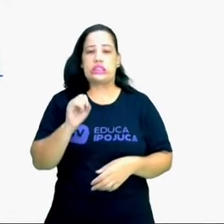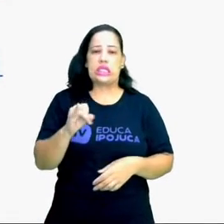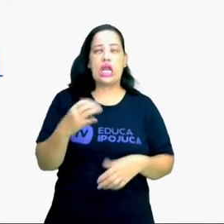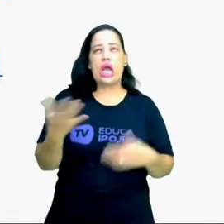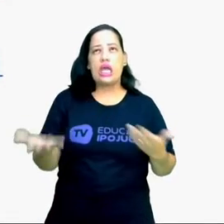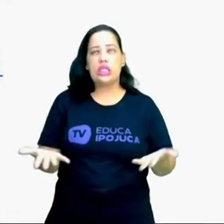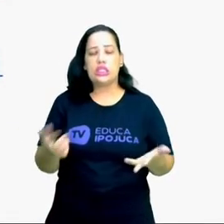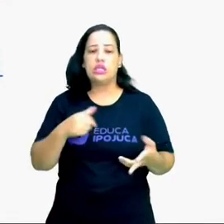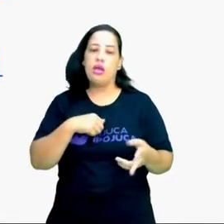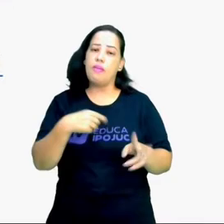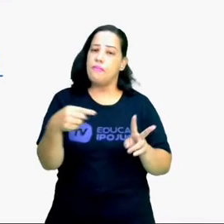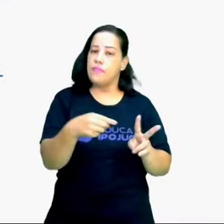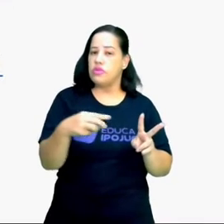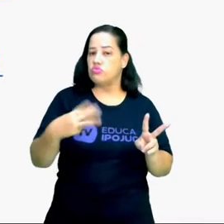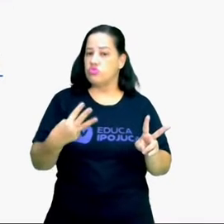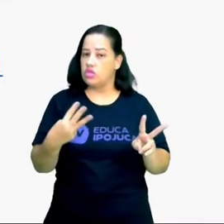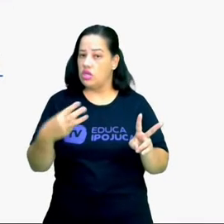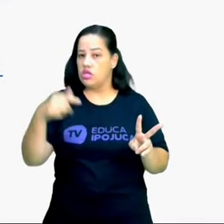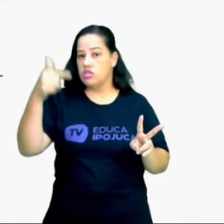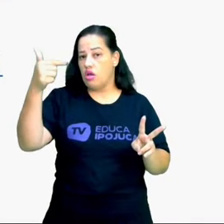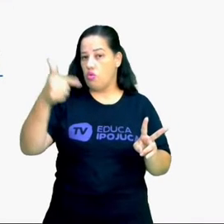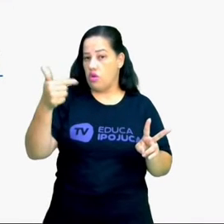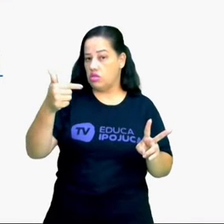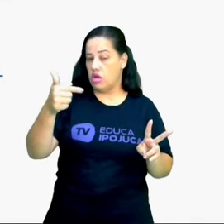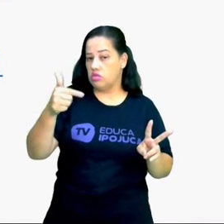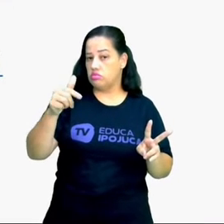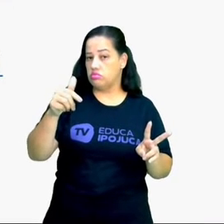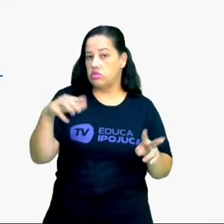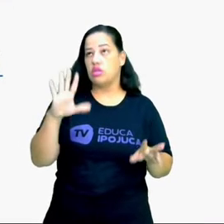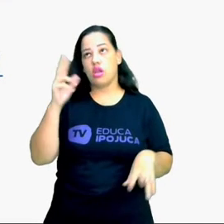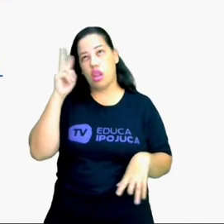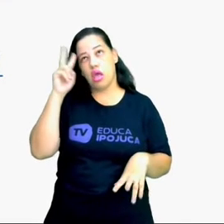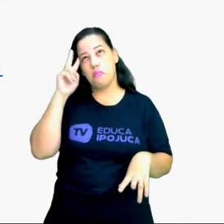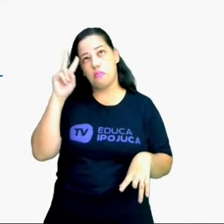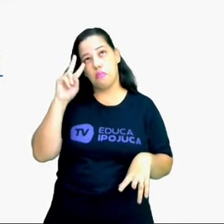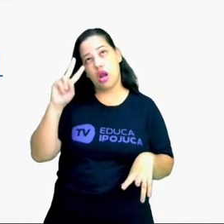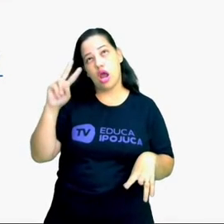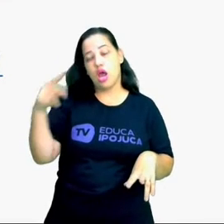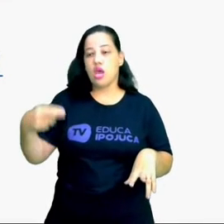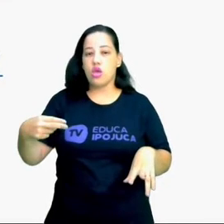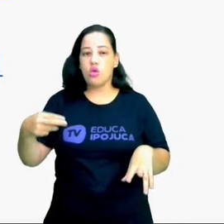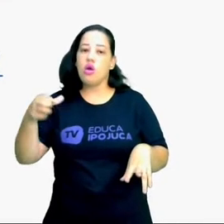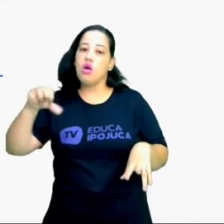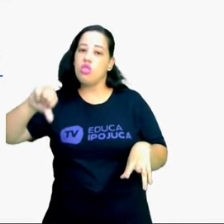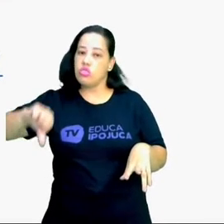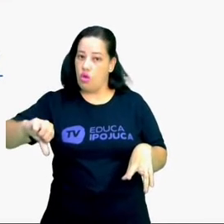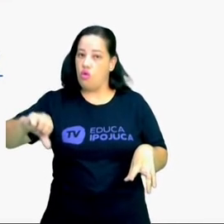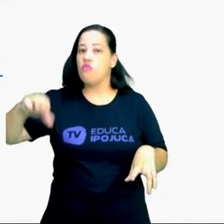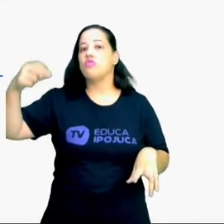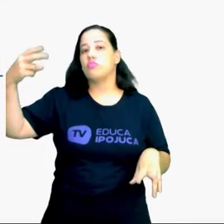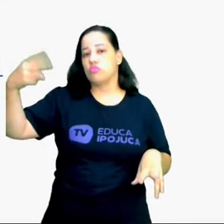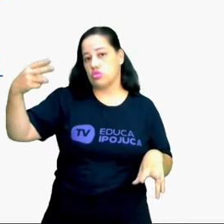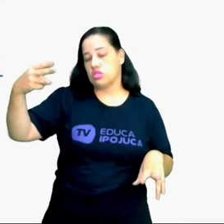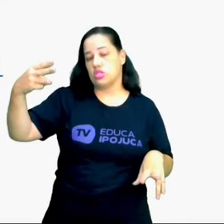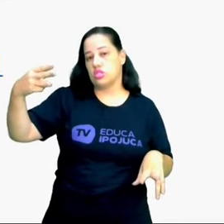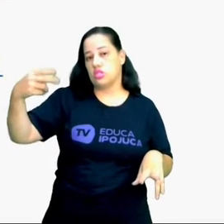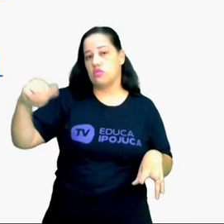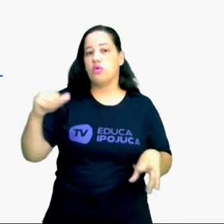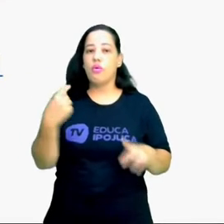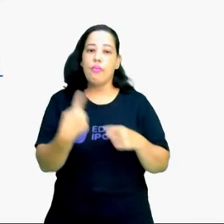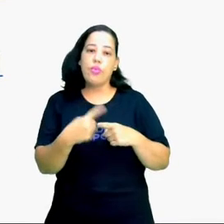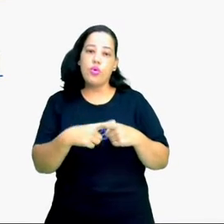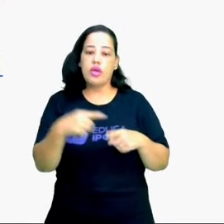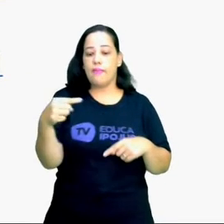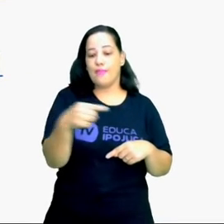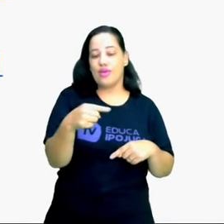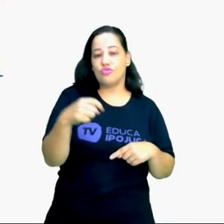menos 3 ao quadrado? Lembrando que menos 3 ao quadrado vai dar 9 positivo. Porque menos com